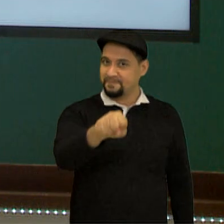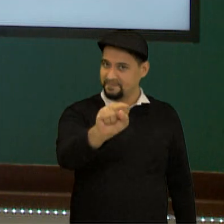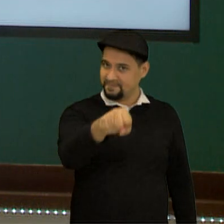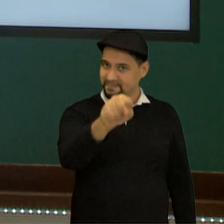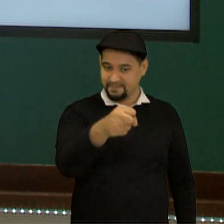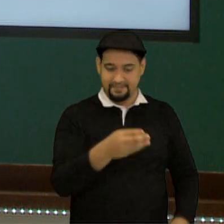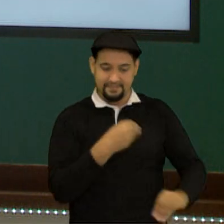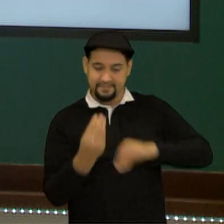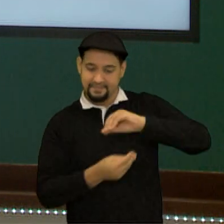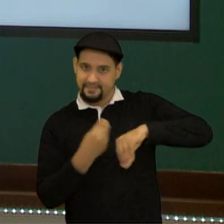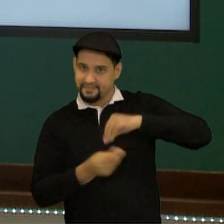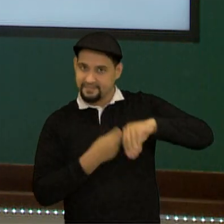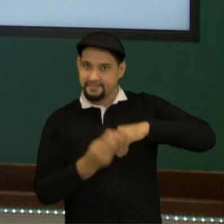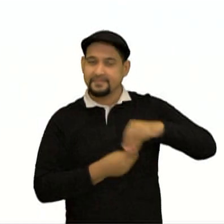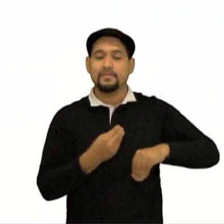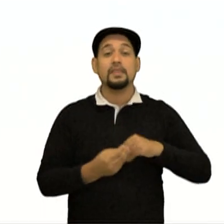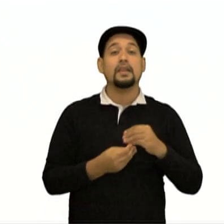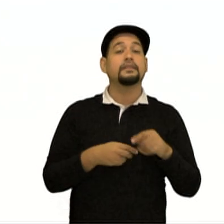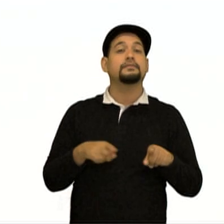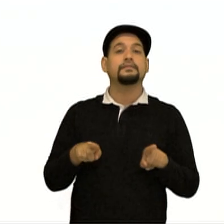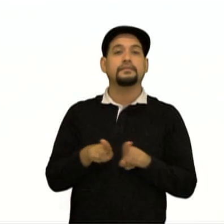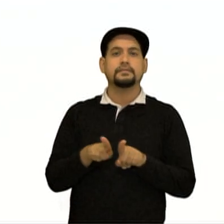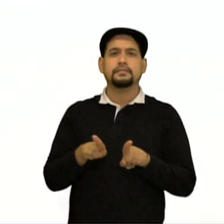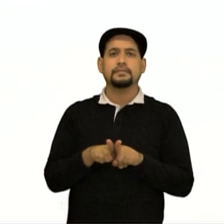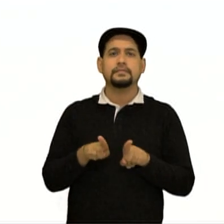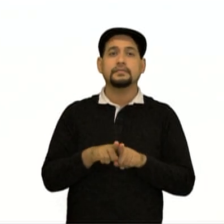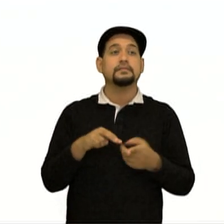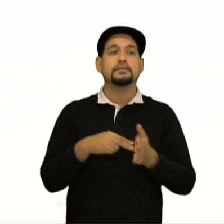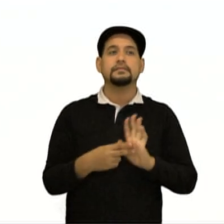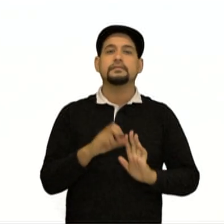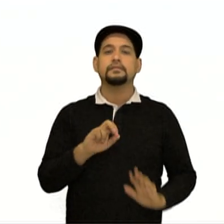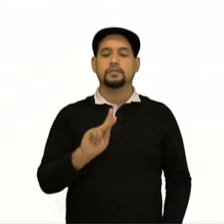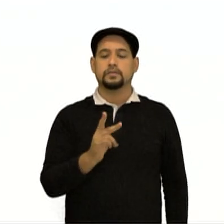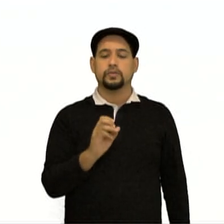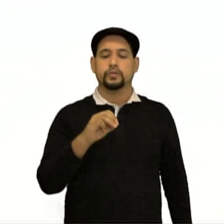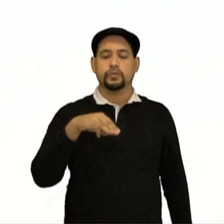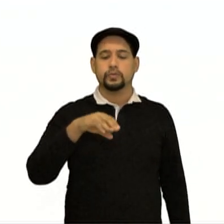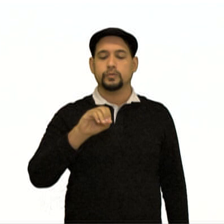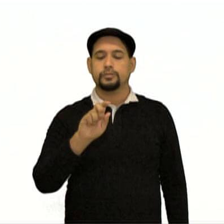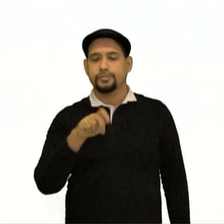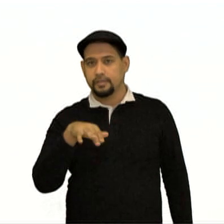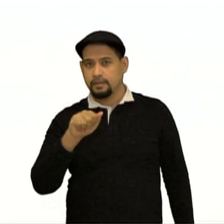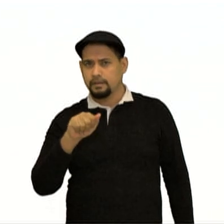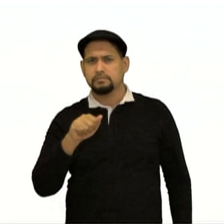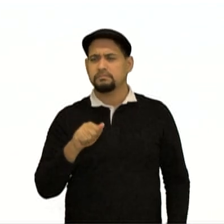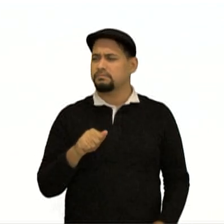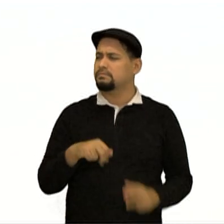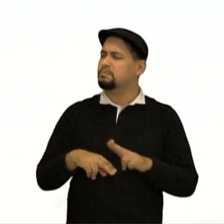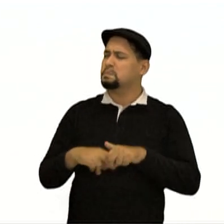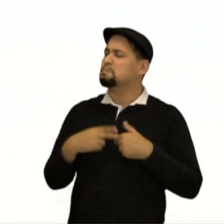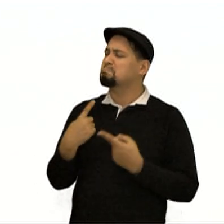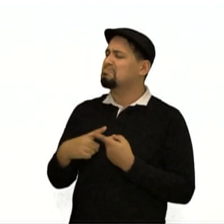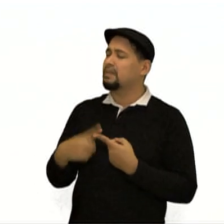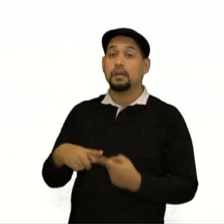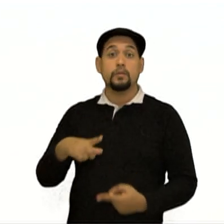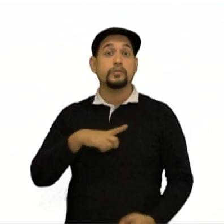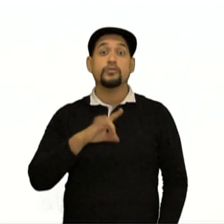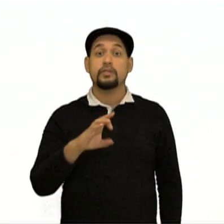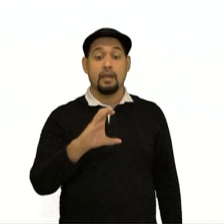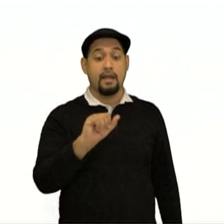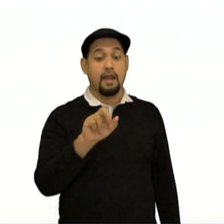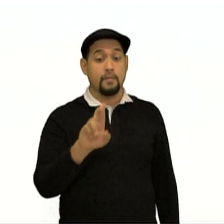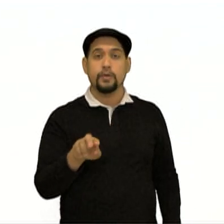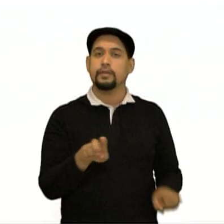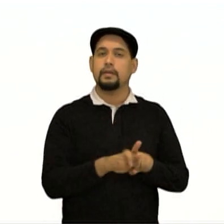carbônica mista. E, além disso, ela é homogênea. Por quê, professor? Porque ela só tem